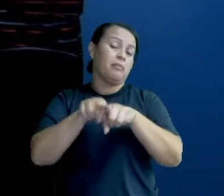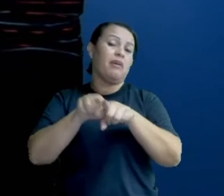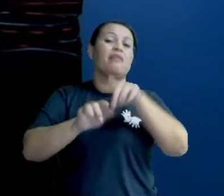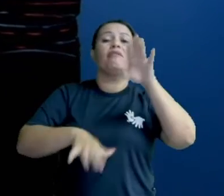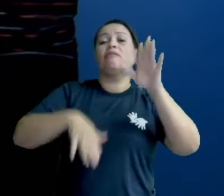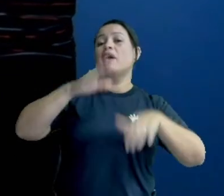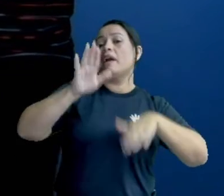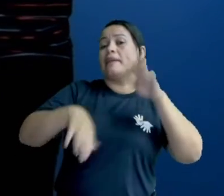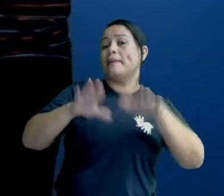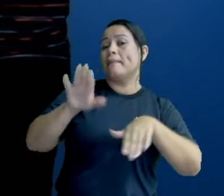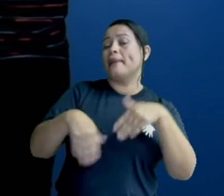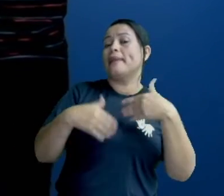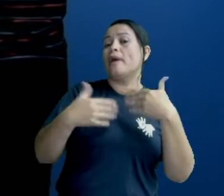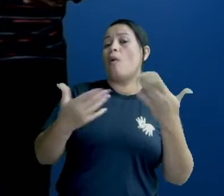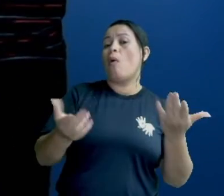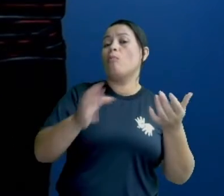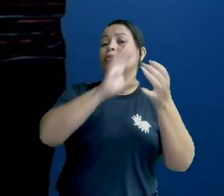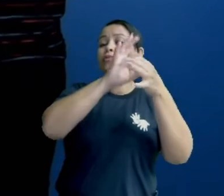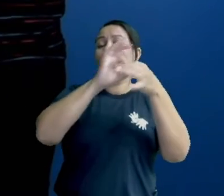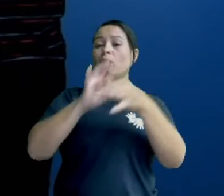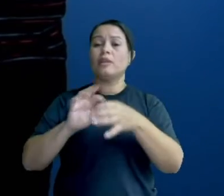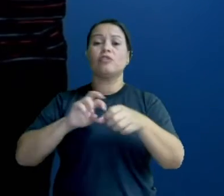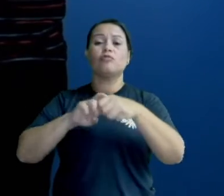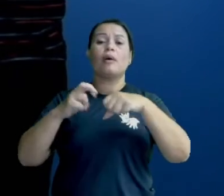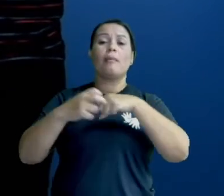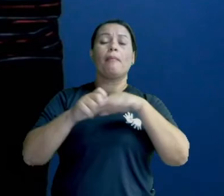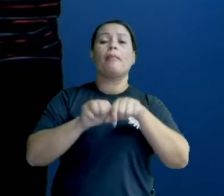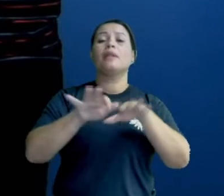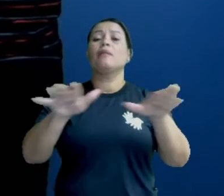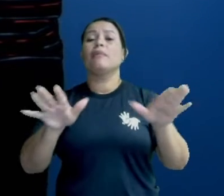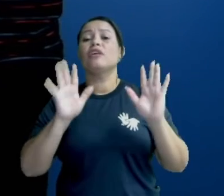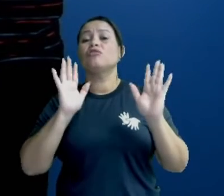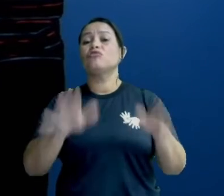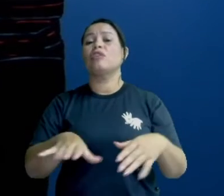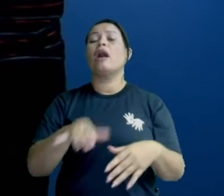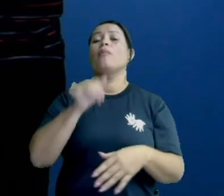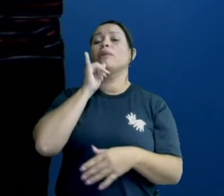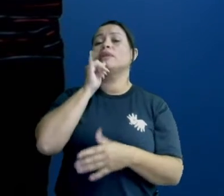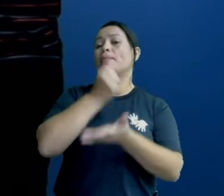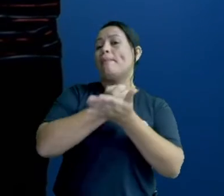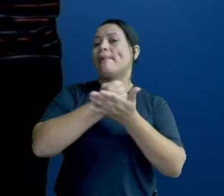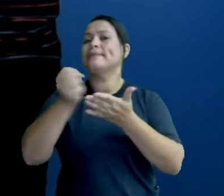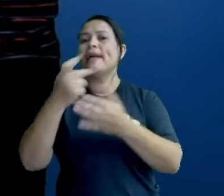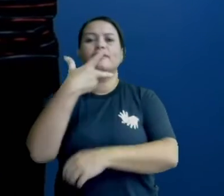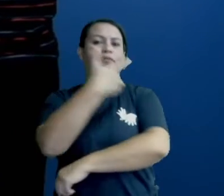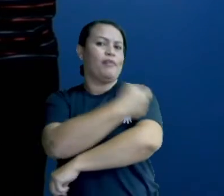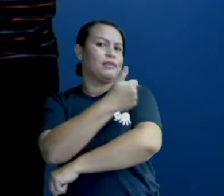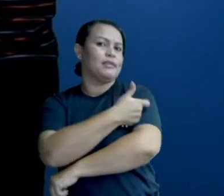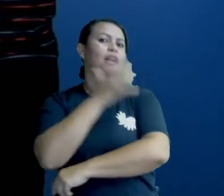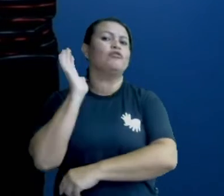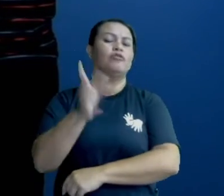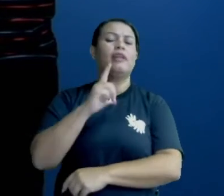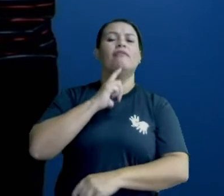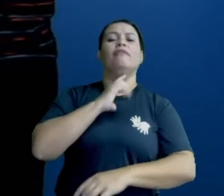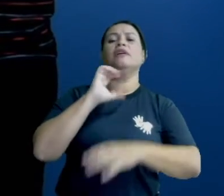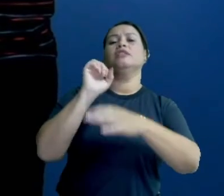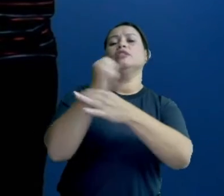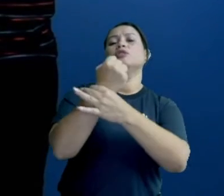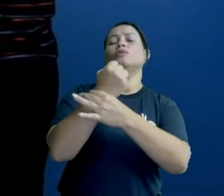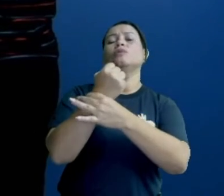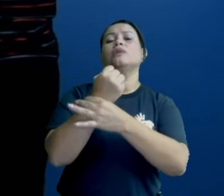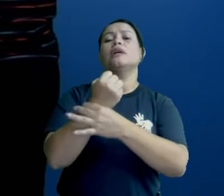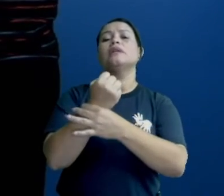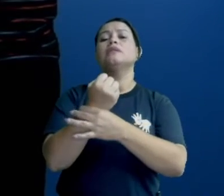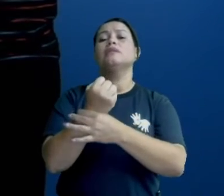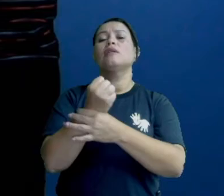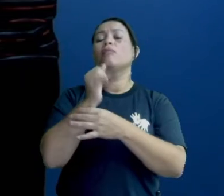gente vai estar no contexto da pandemia, se a gente já tiver superado, já tiver todo mundo vacinado, né, se a gente já tiver uma segurança para poder